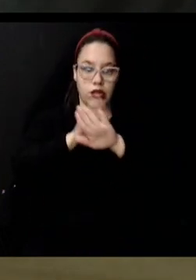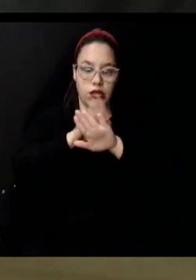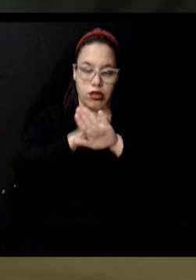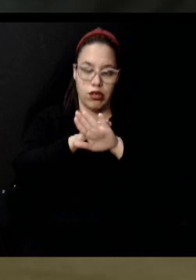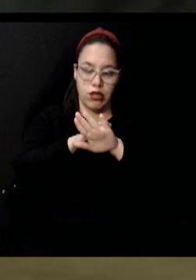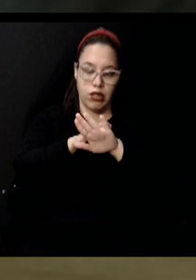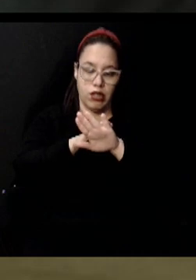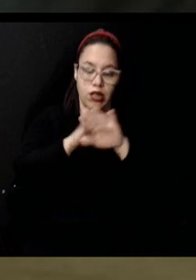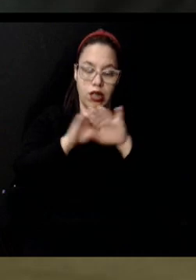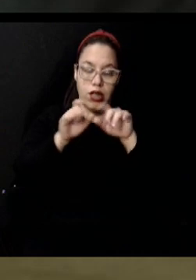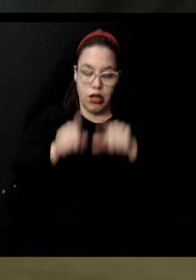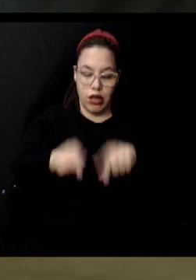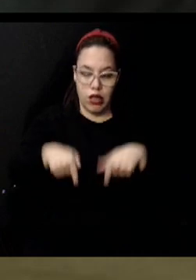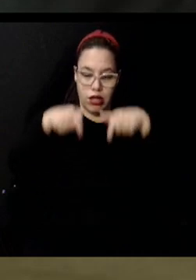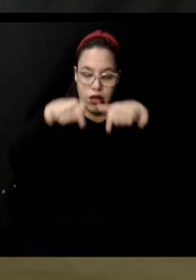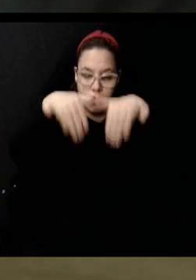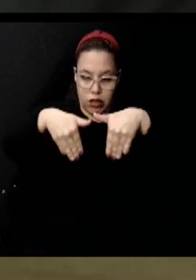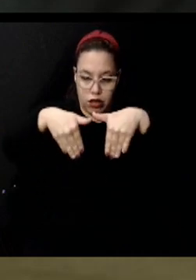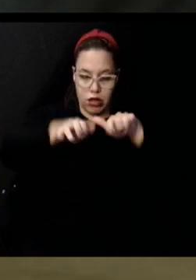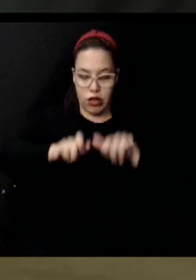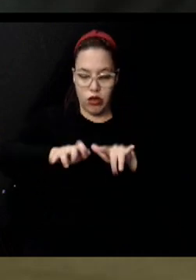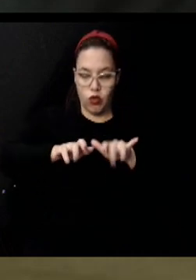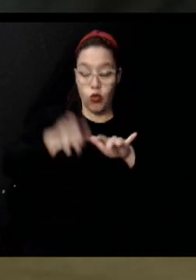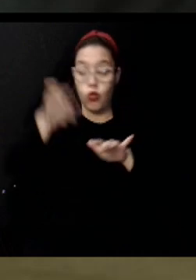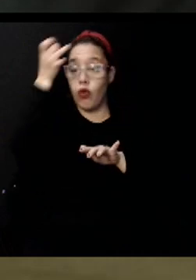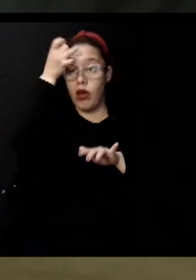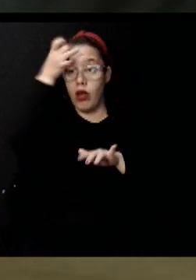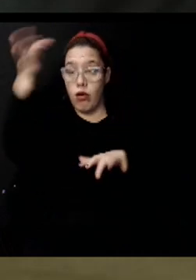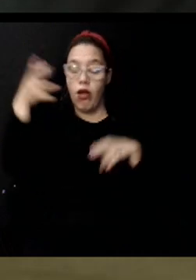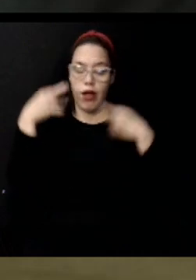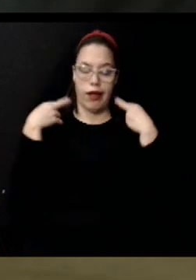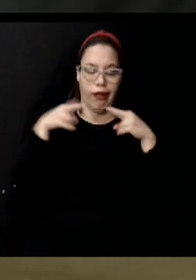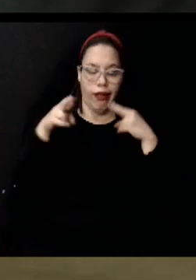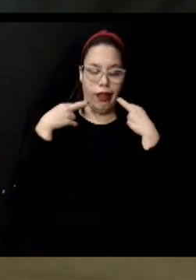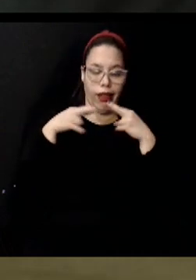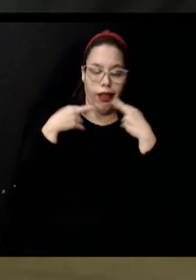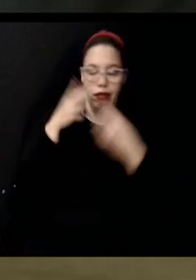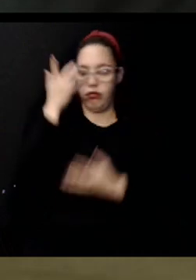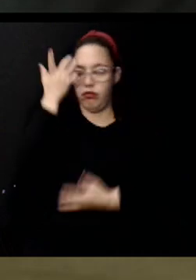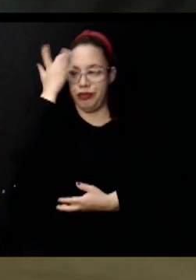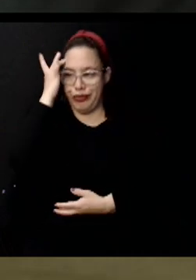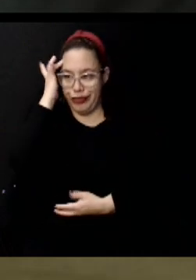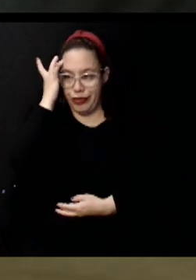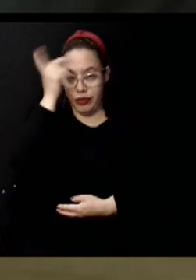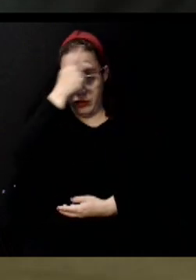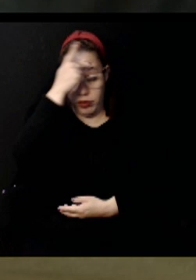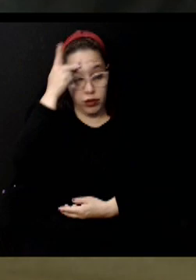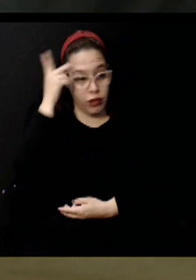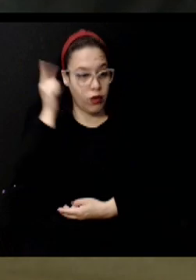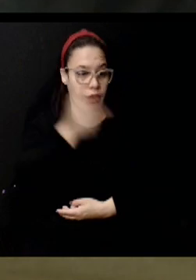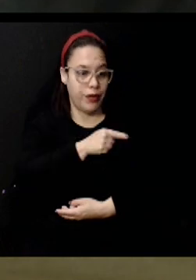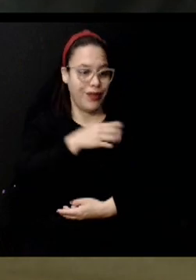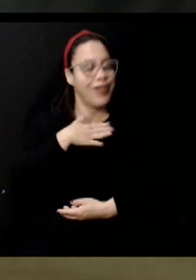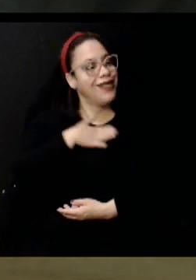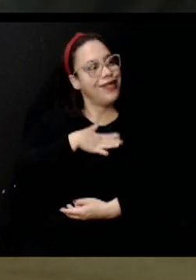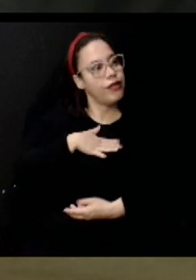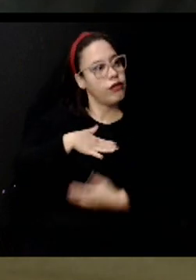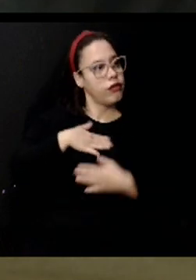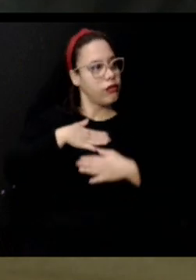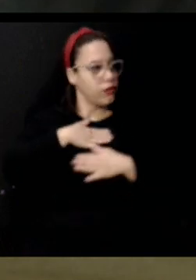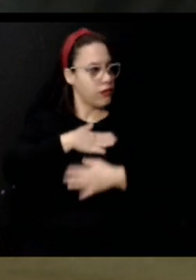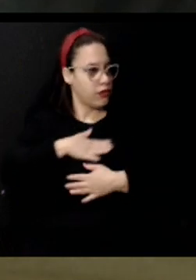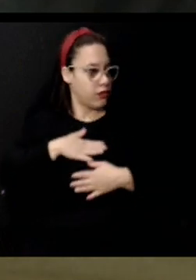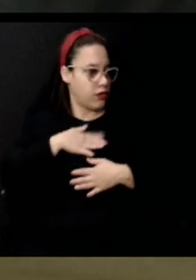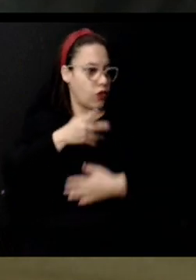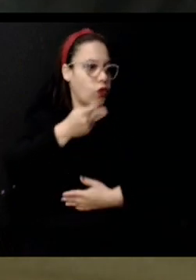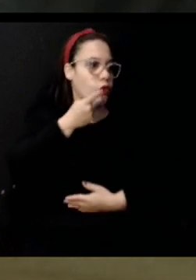visto, Sim, fica mais fácil essa reclamação, e aí eu acho que a pessoa tem prazer mesmo, que é a questão que você falou da